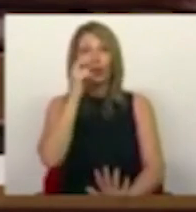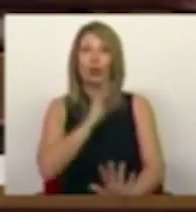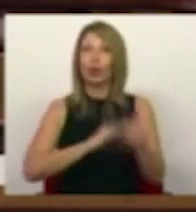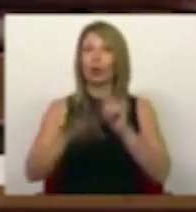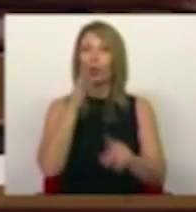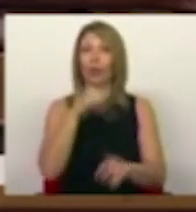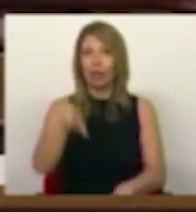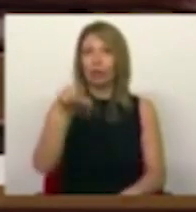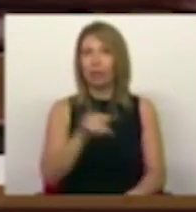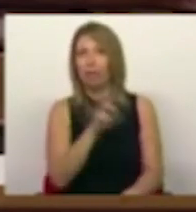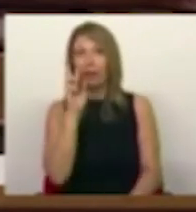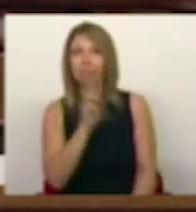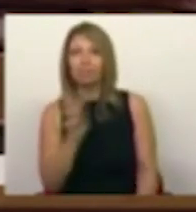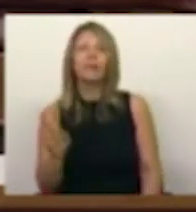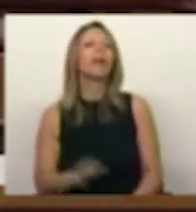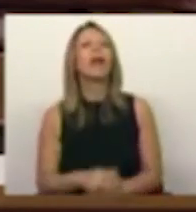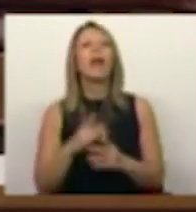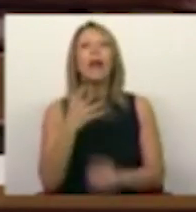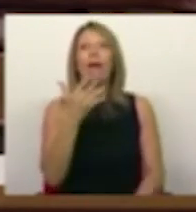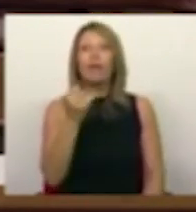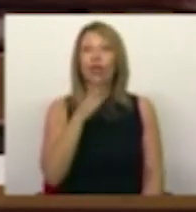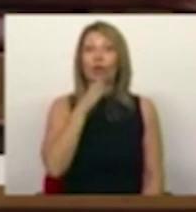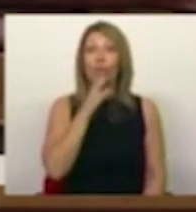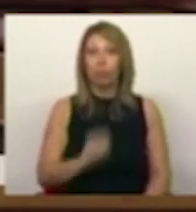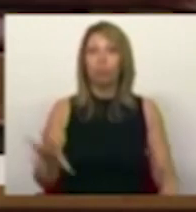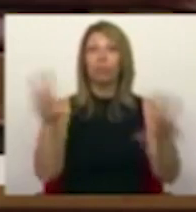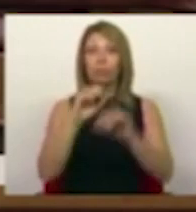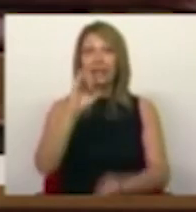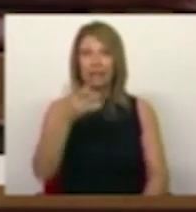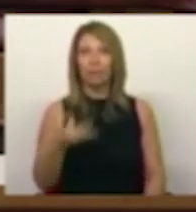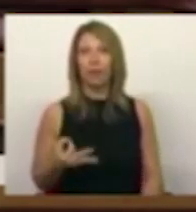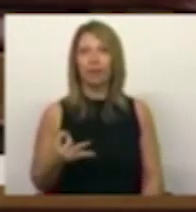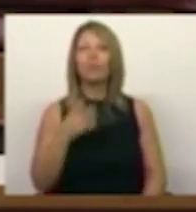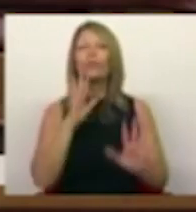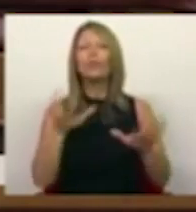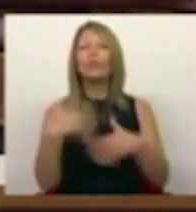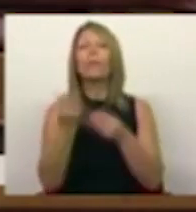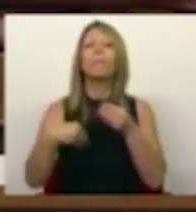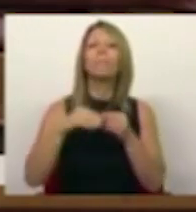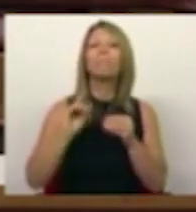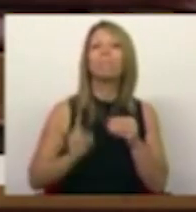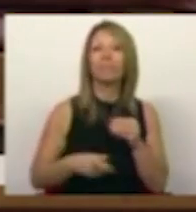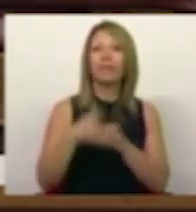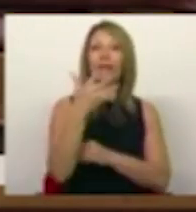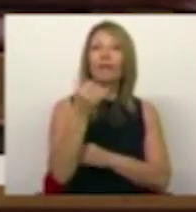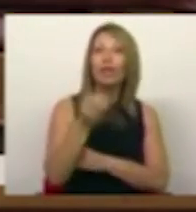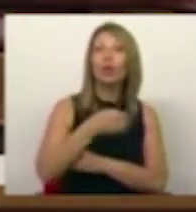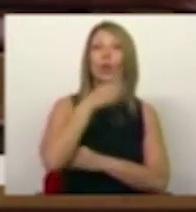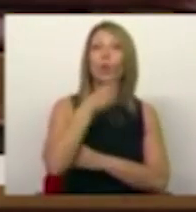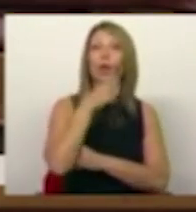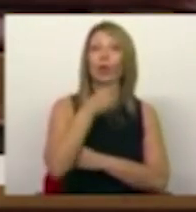deputados, a estes novos 20 comboios para a CP, podemos acrescentar 20